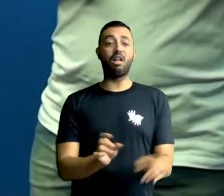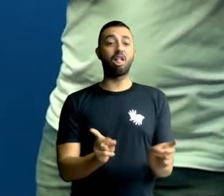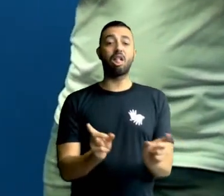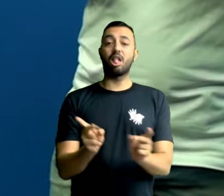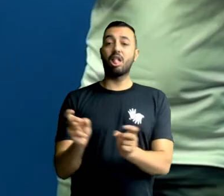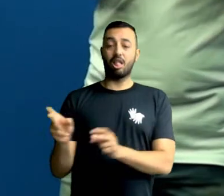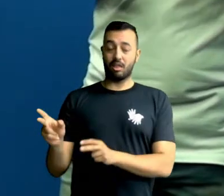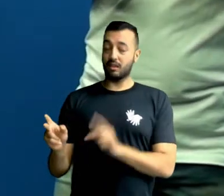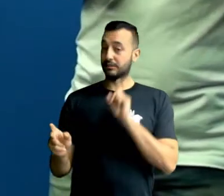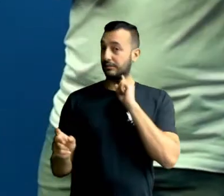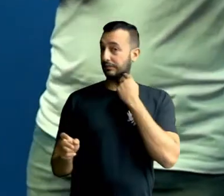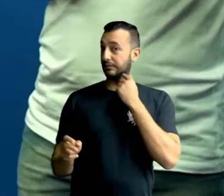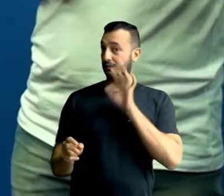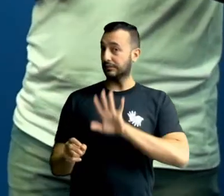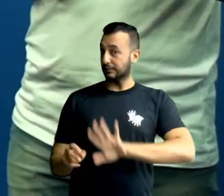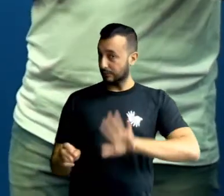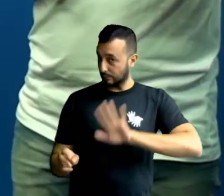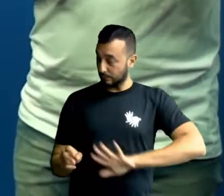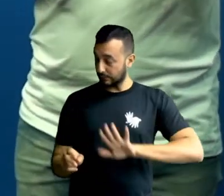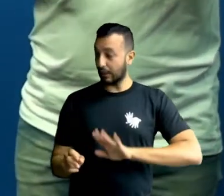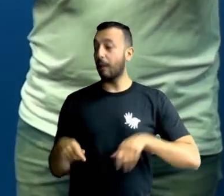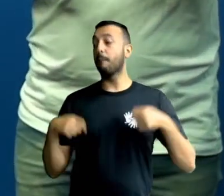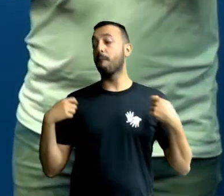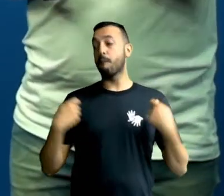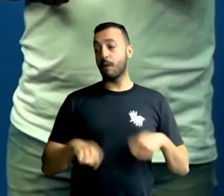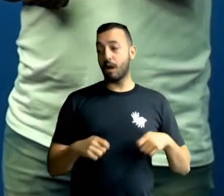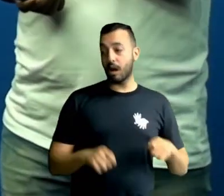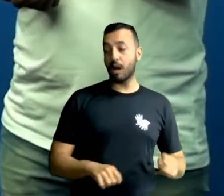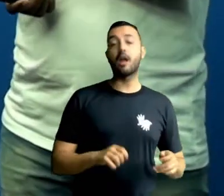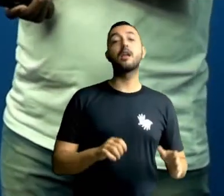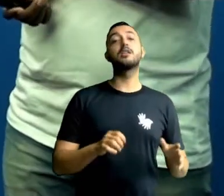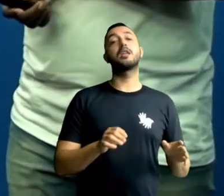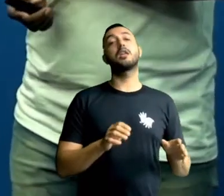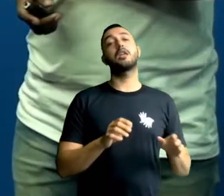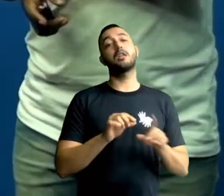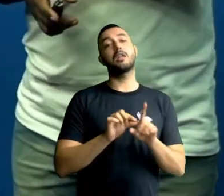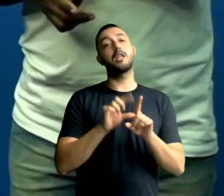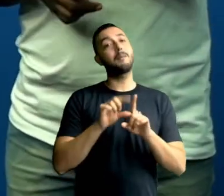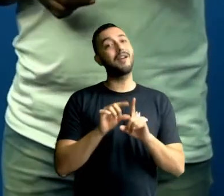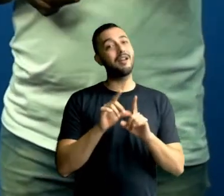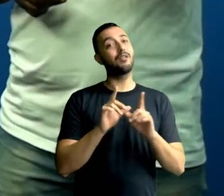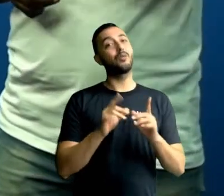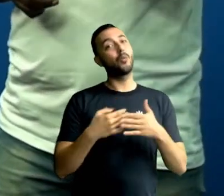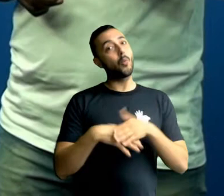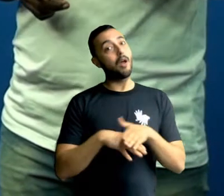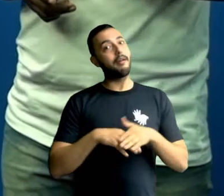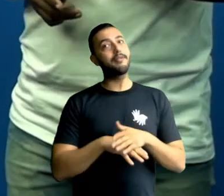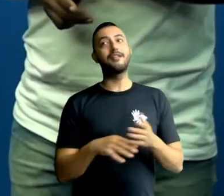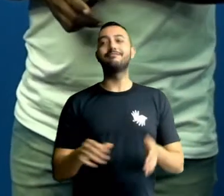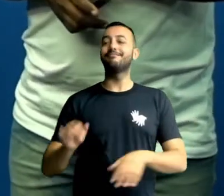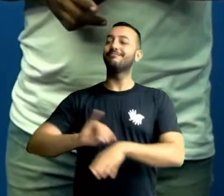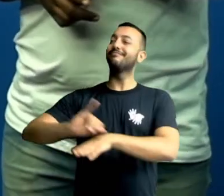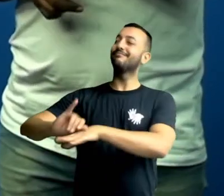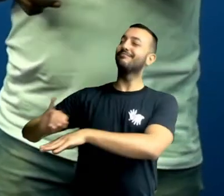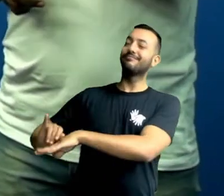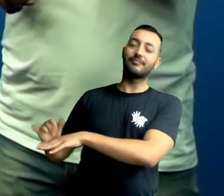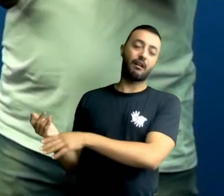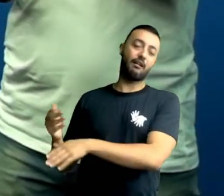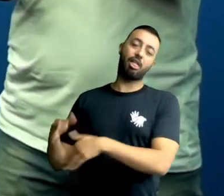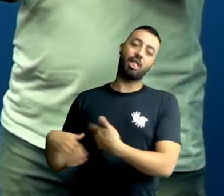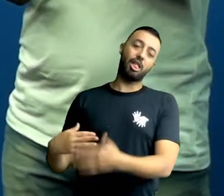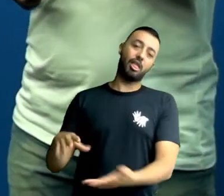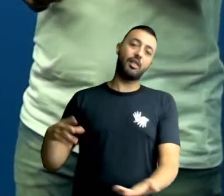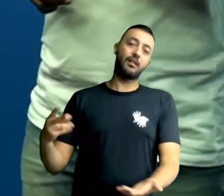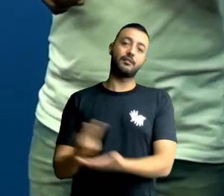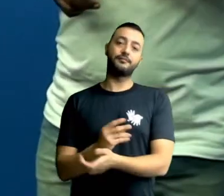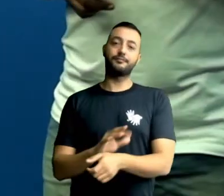alimentos, por exemplo, que precisam de uma conservação adequada, são armazenados em temperatura ambiente, como por